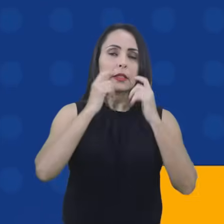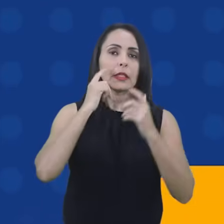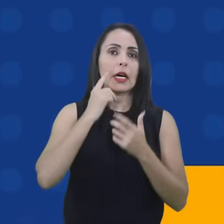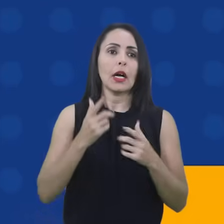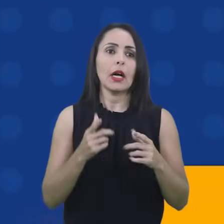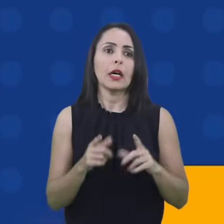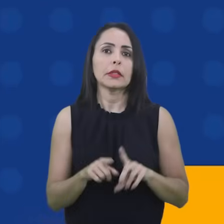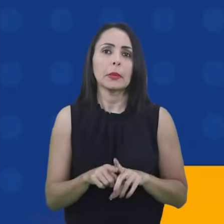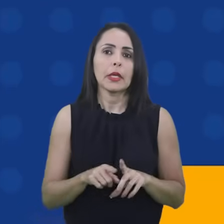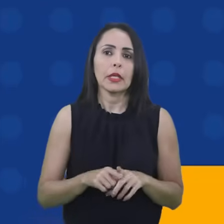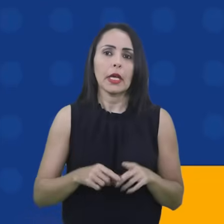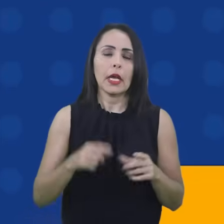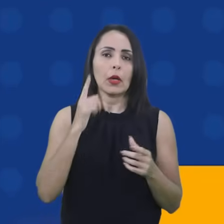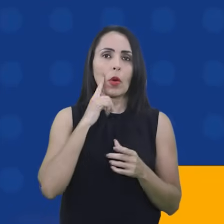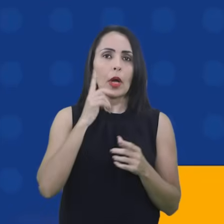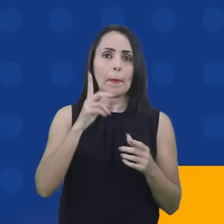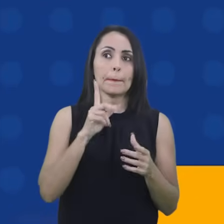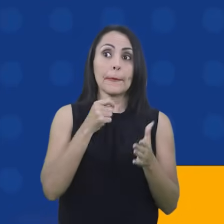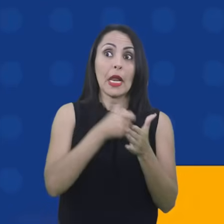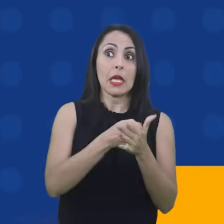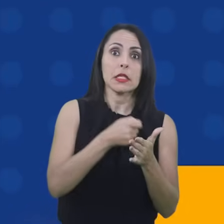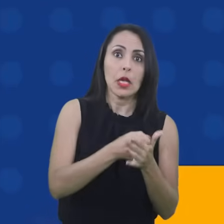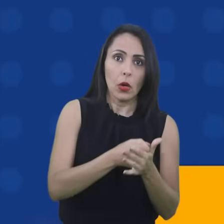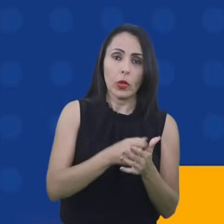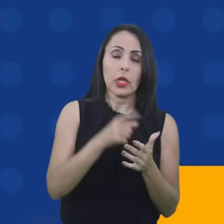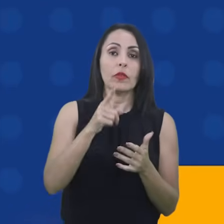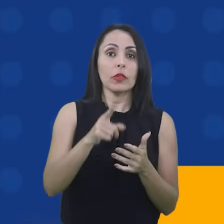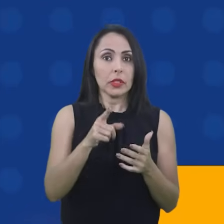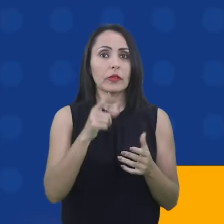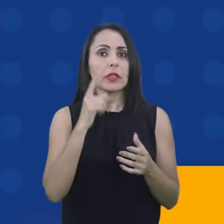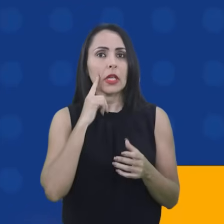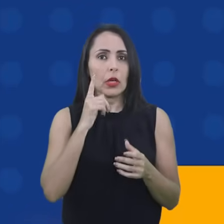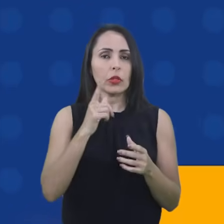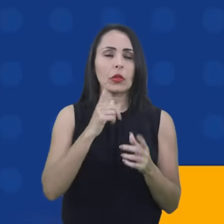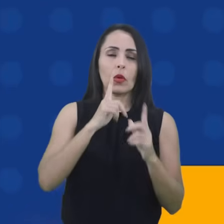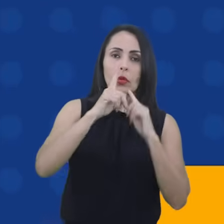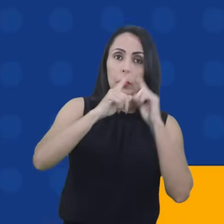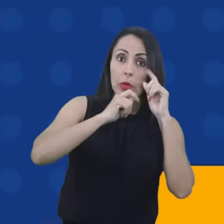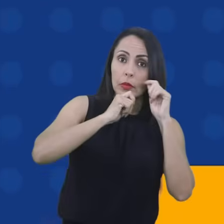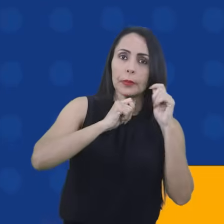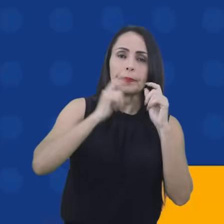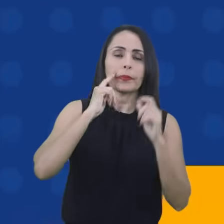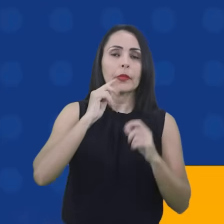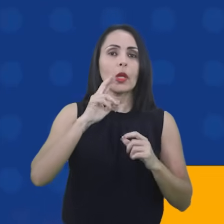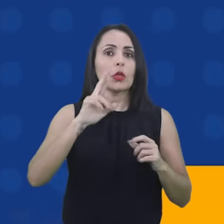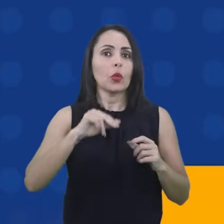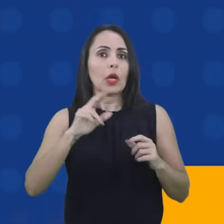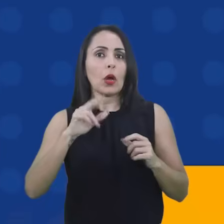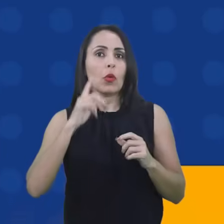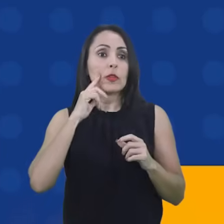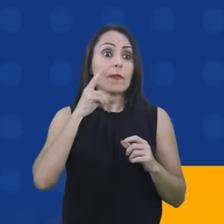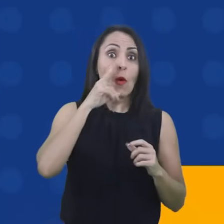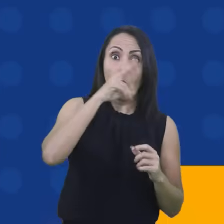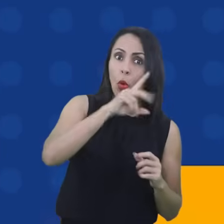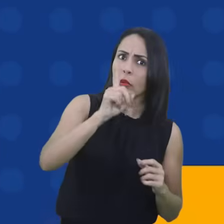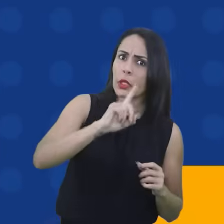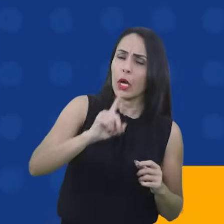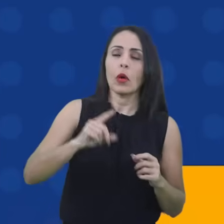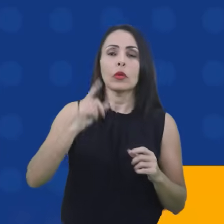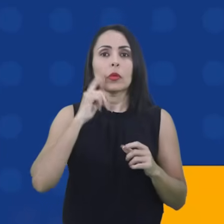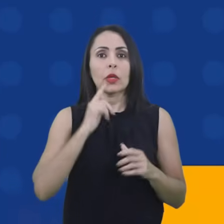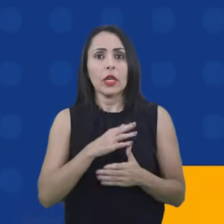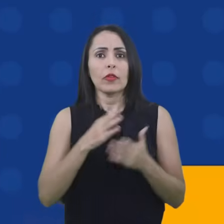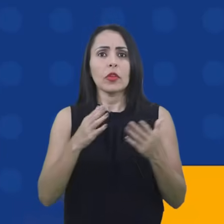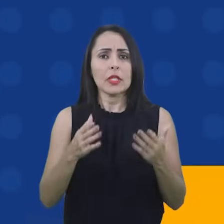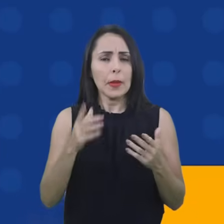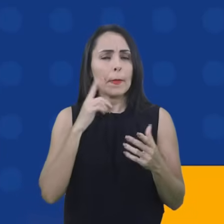utilizar fio dental é com a pressão que você vai exercer ao introduzir esse fio. Nunca use uma pressão muito forte, porque se você fizer